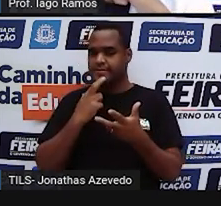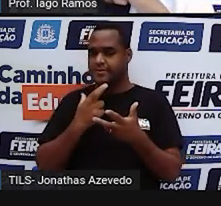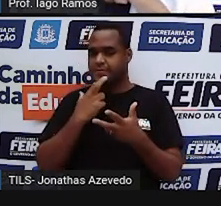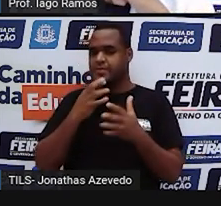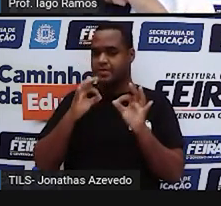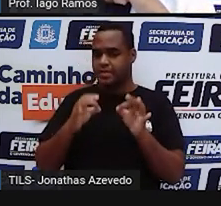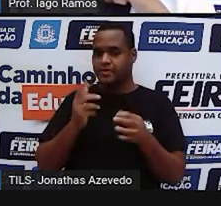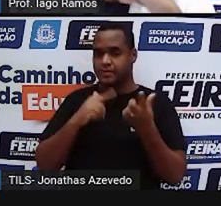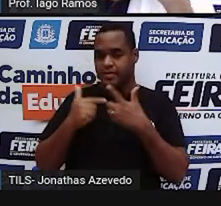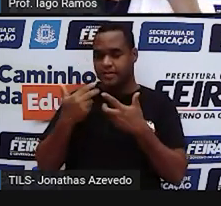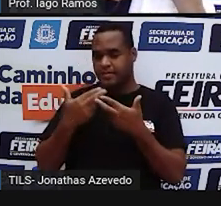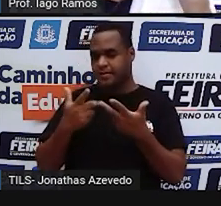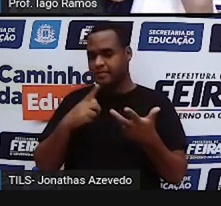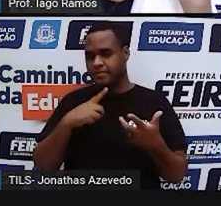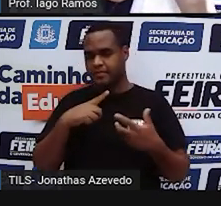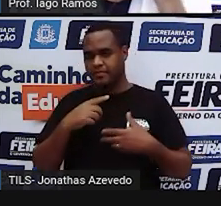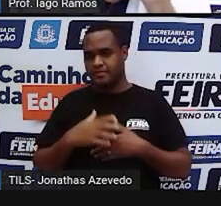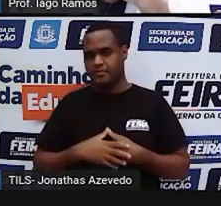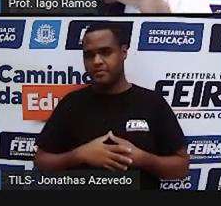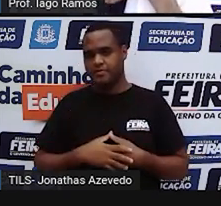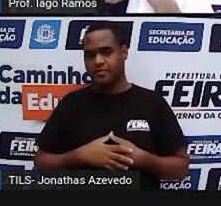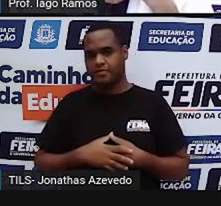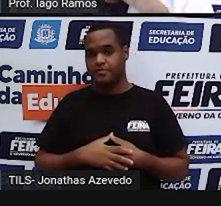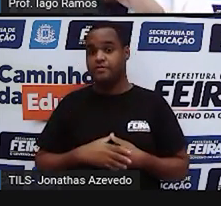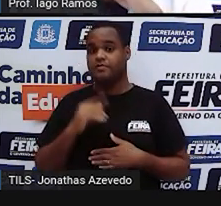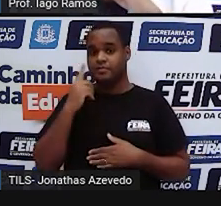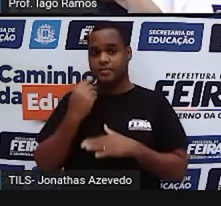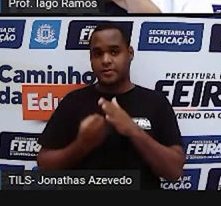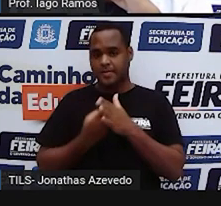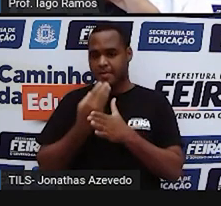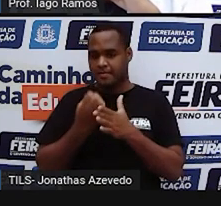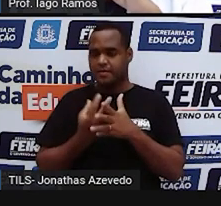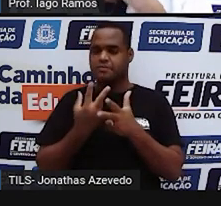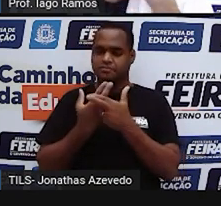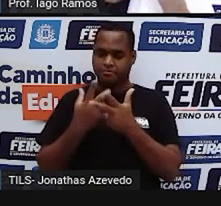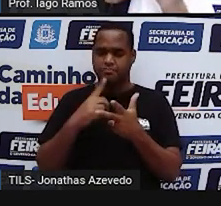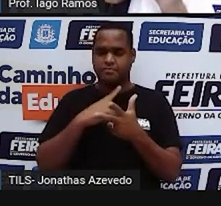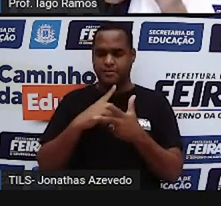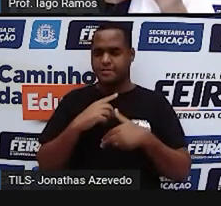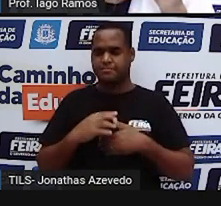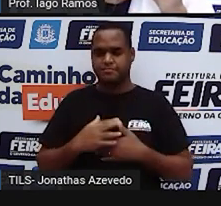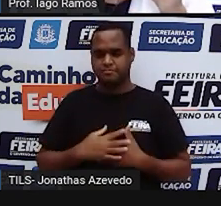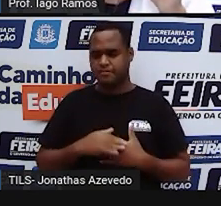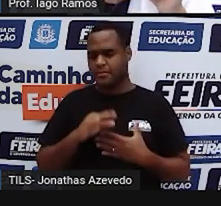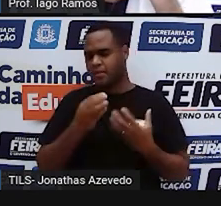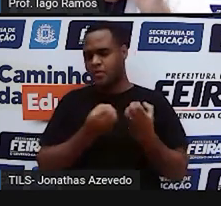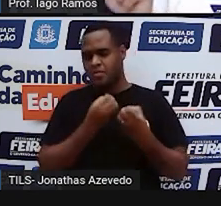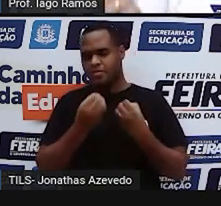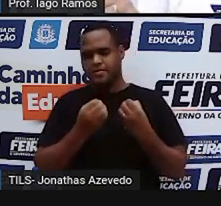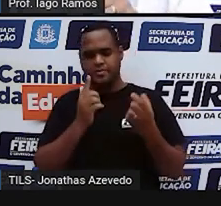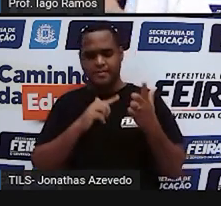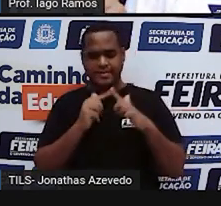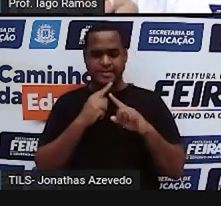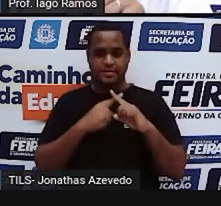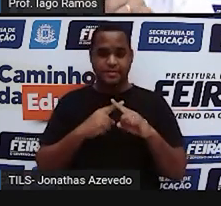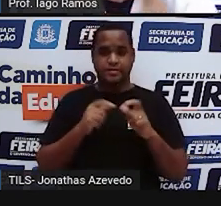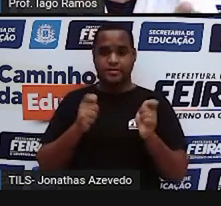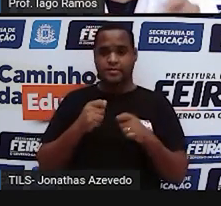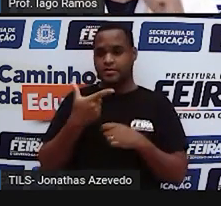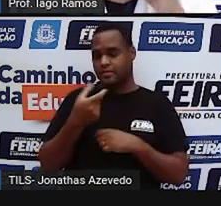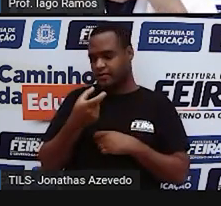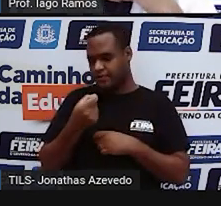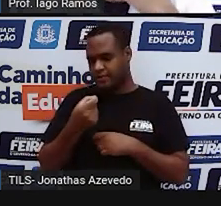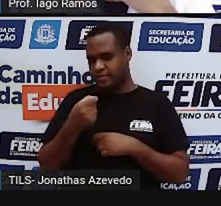para ser x 20 então por isso que ele aparece dentro dos parentes E aí como é que multiplica pega o